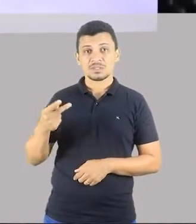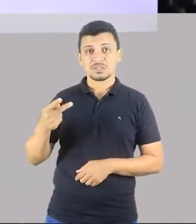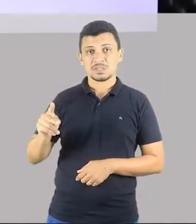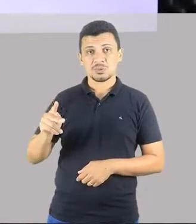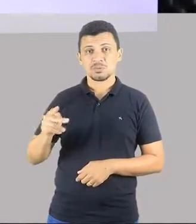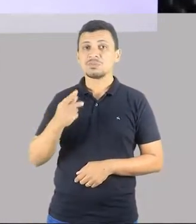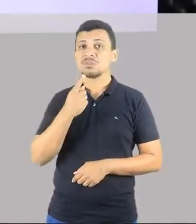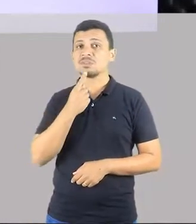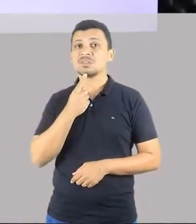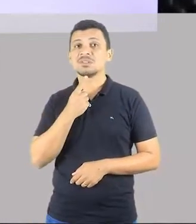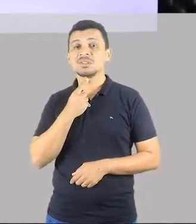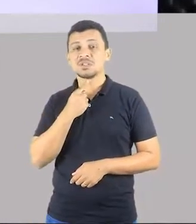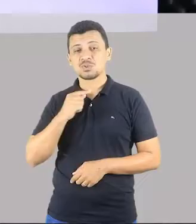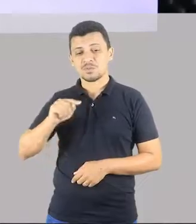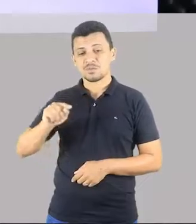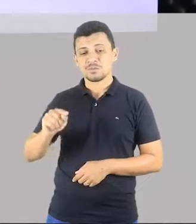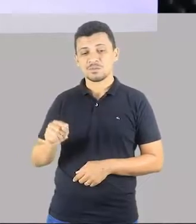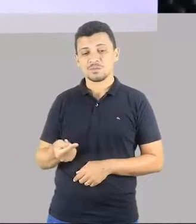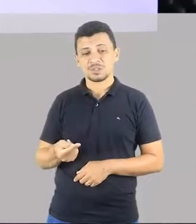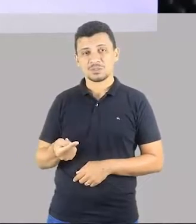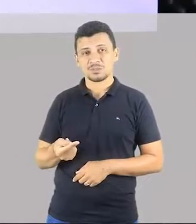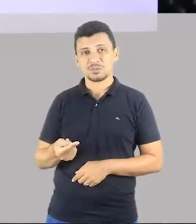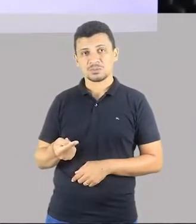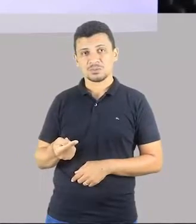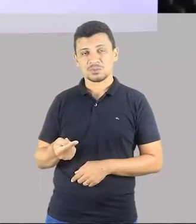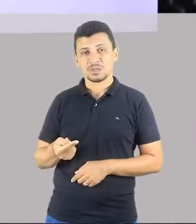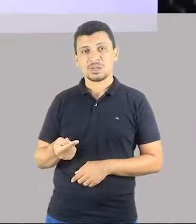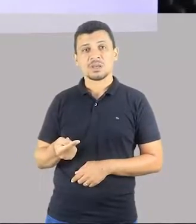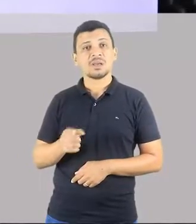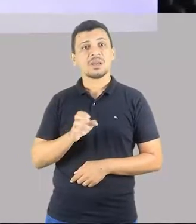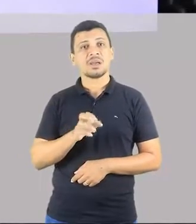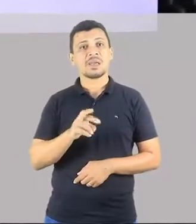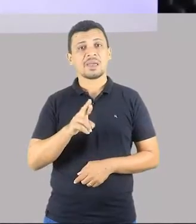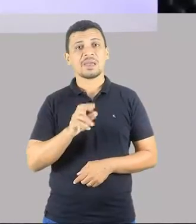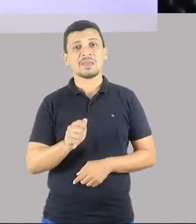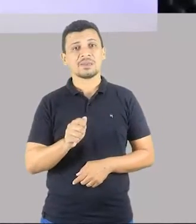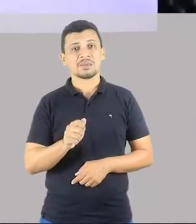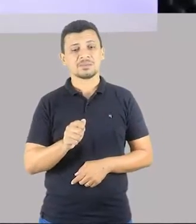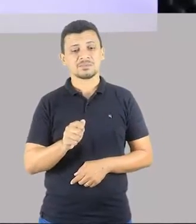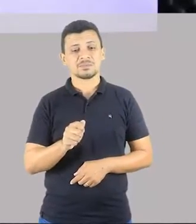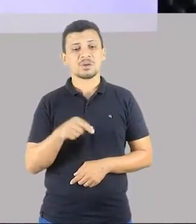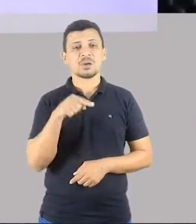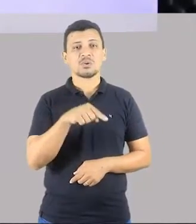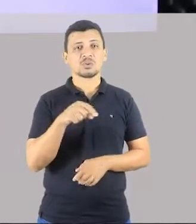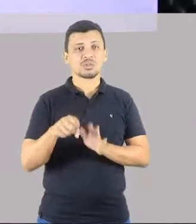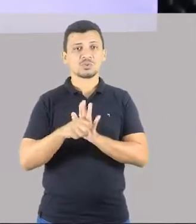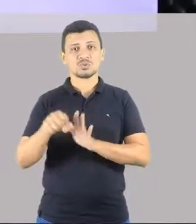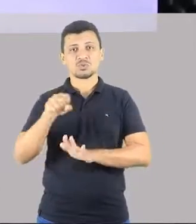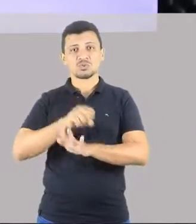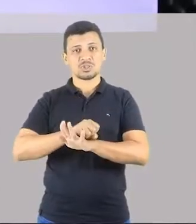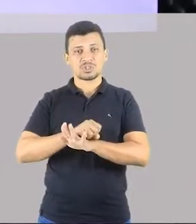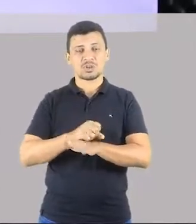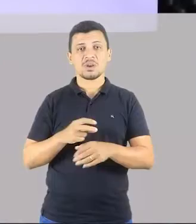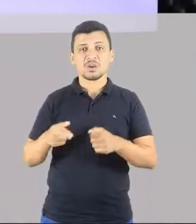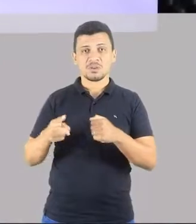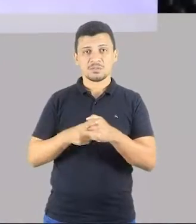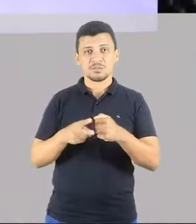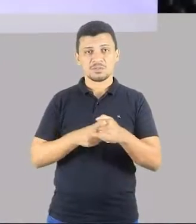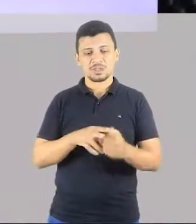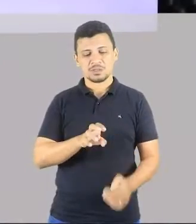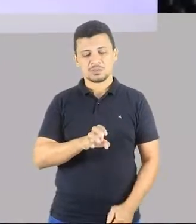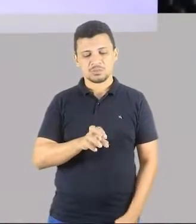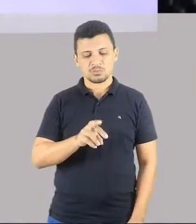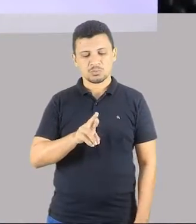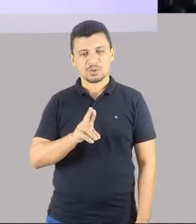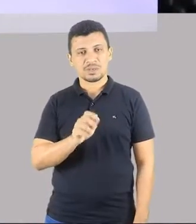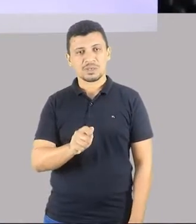desejo era, eu tenho aqui seu desejo, sujeito. Se eu tenho sujeito, tenho verbo, era sempre estar